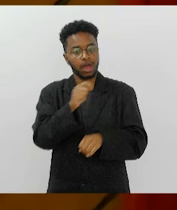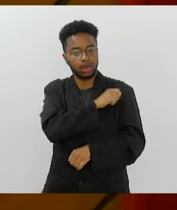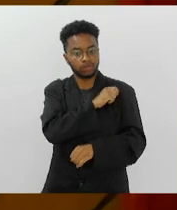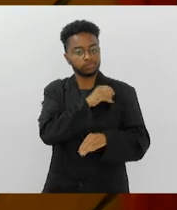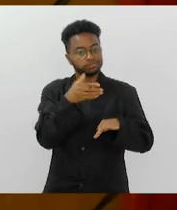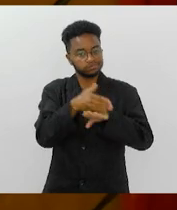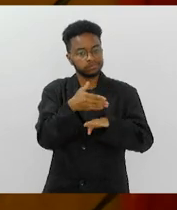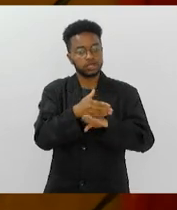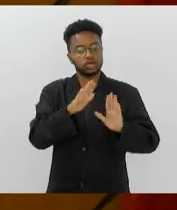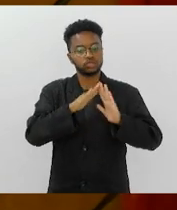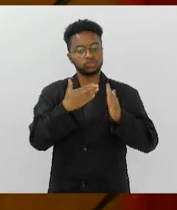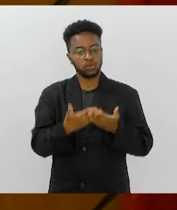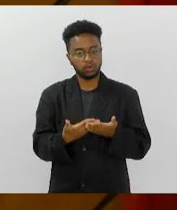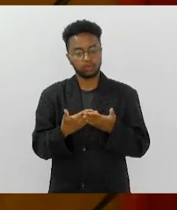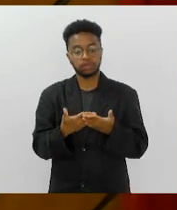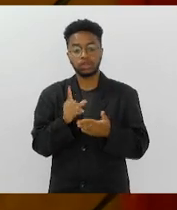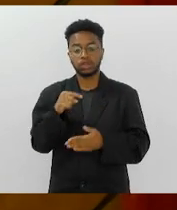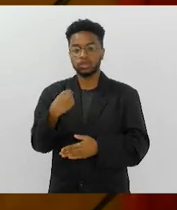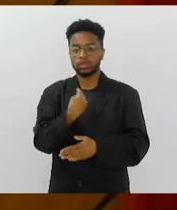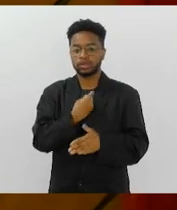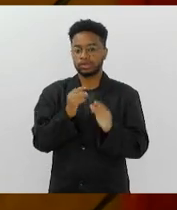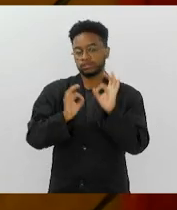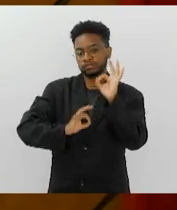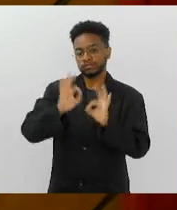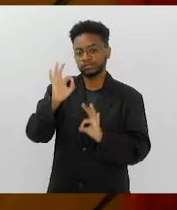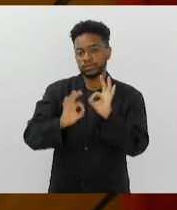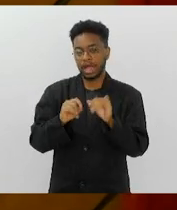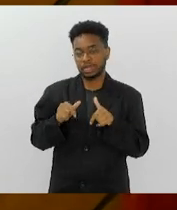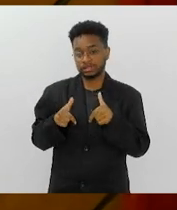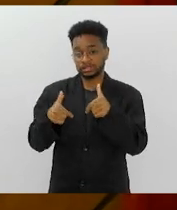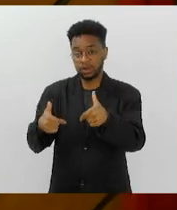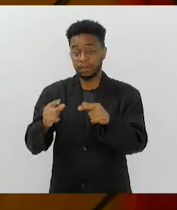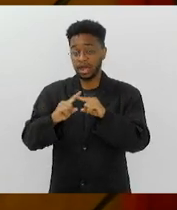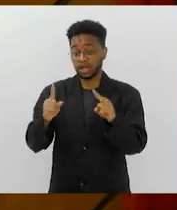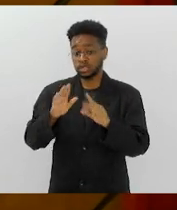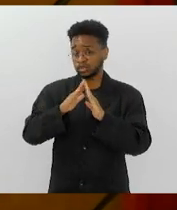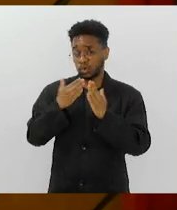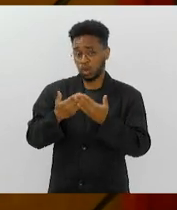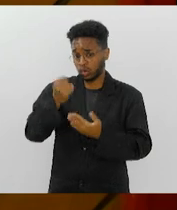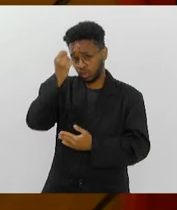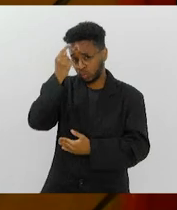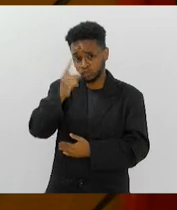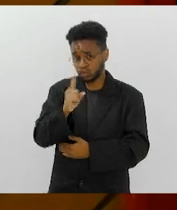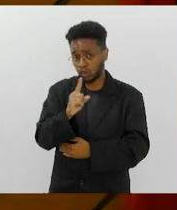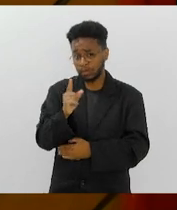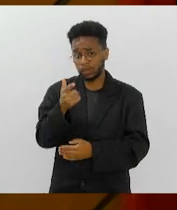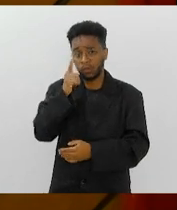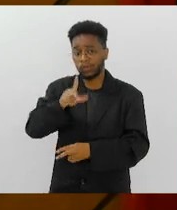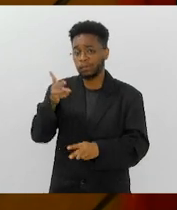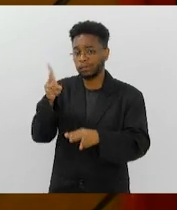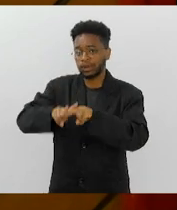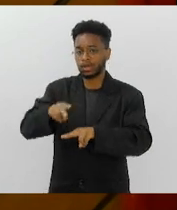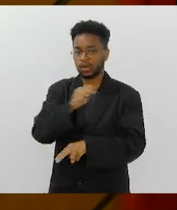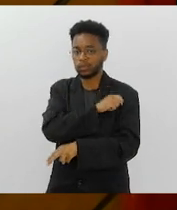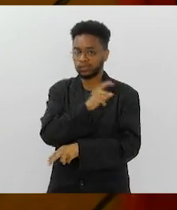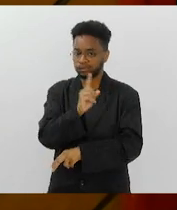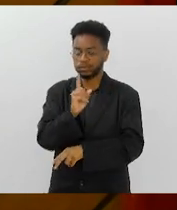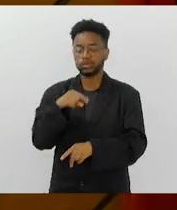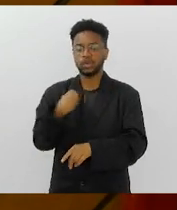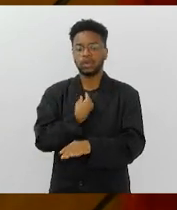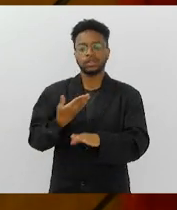operação discretíssima, tanto é que a escola não soube que o aluno foi apreendido. E aí estivemos na escola desde